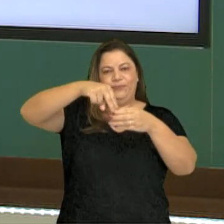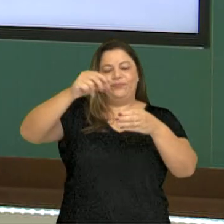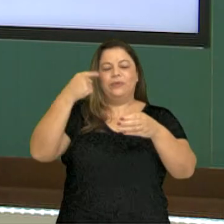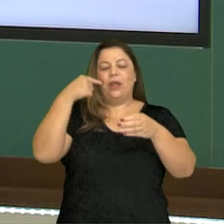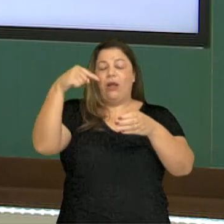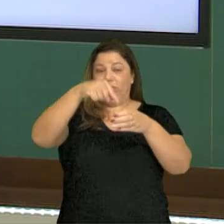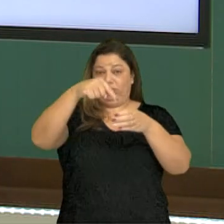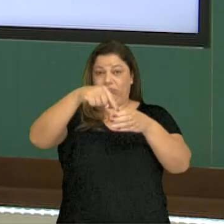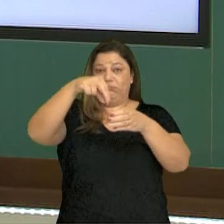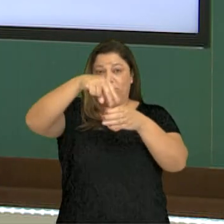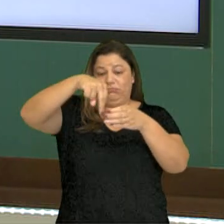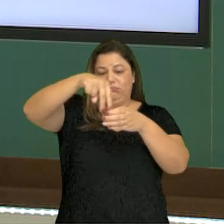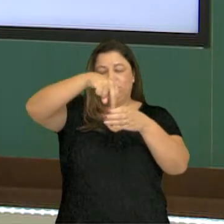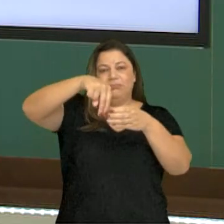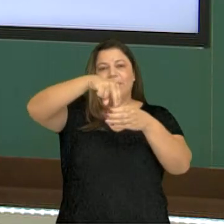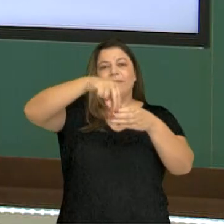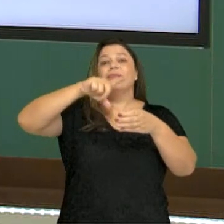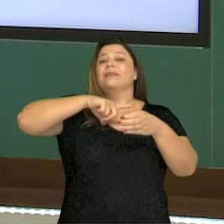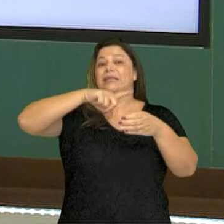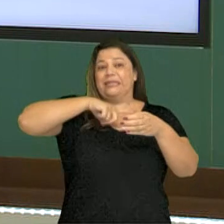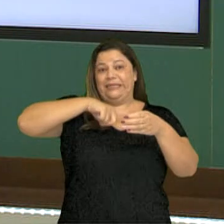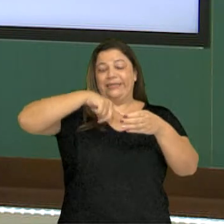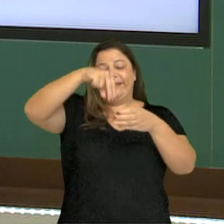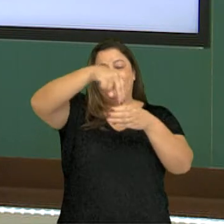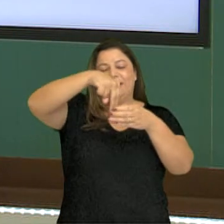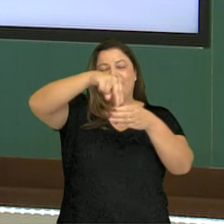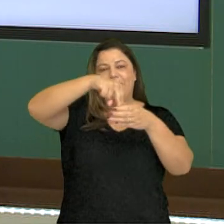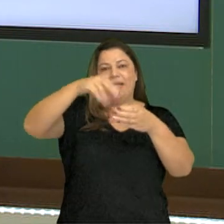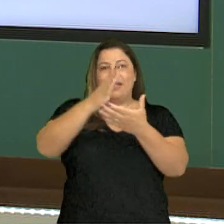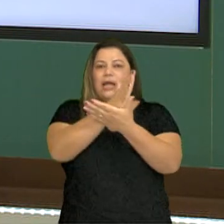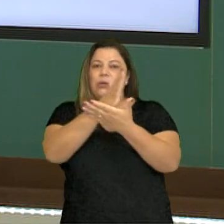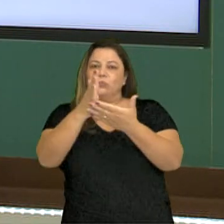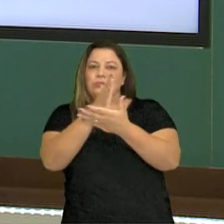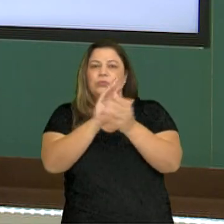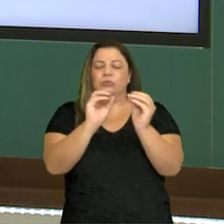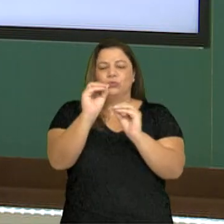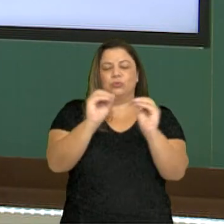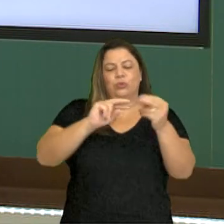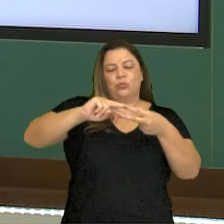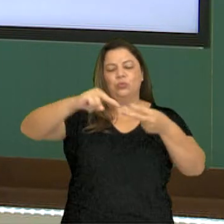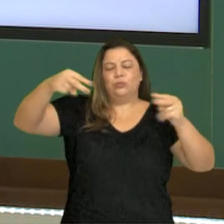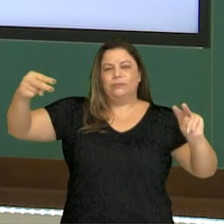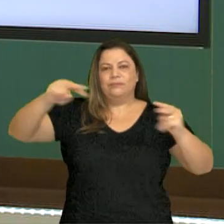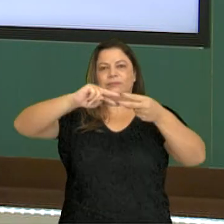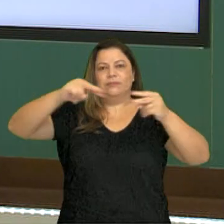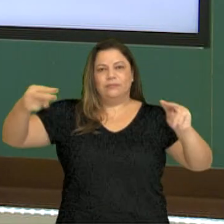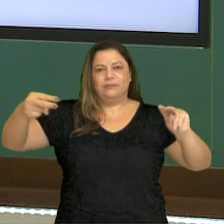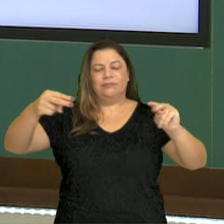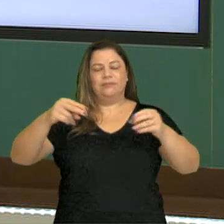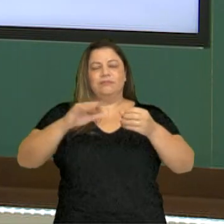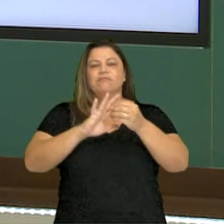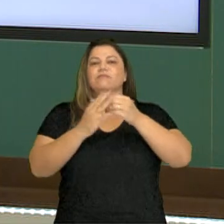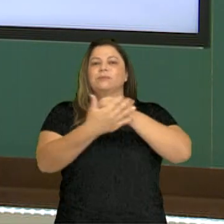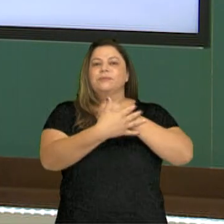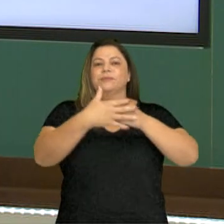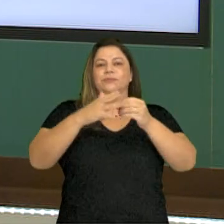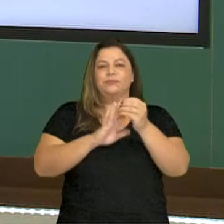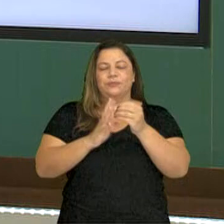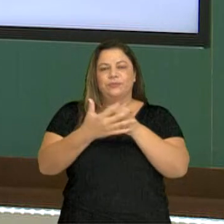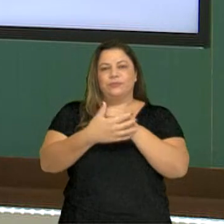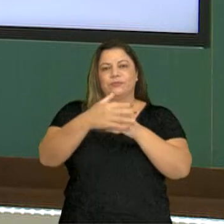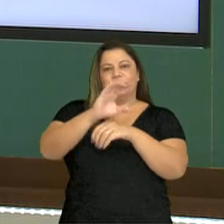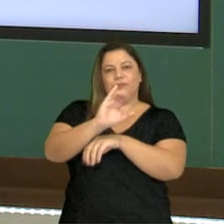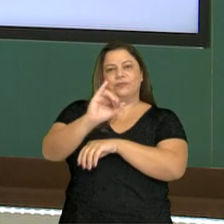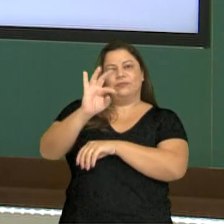nuclear, a carioteca, que separa o interior dela, tem material genético, do exterior, citoplasma, com